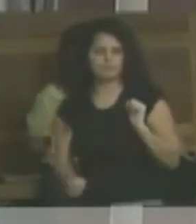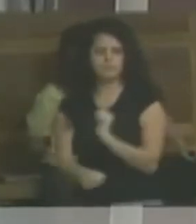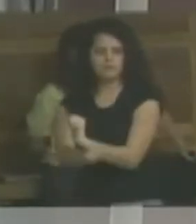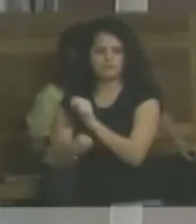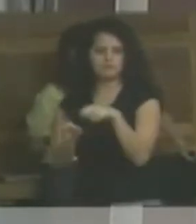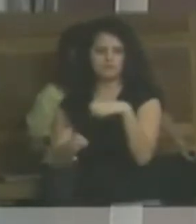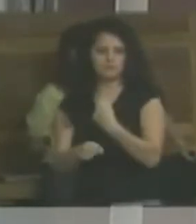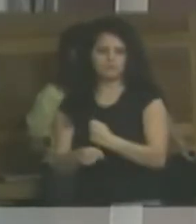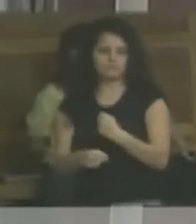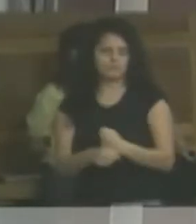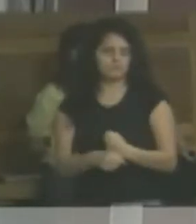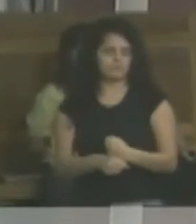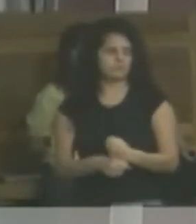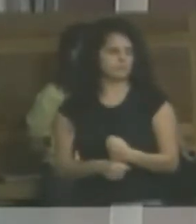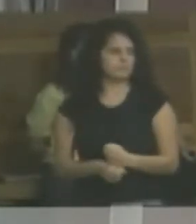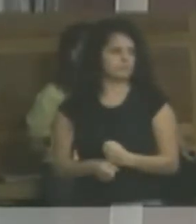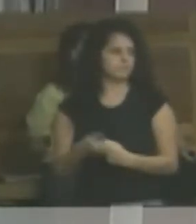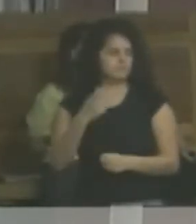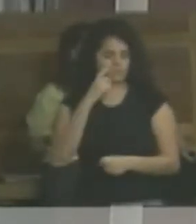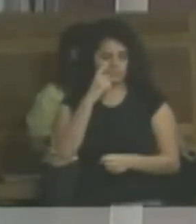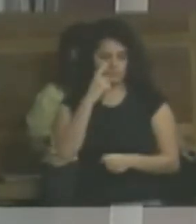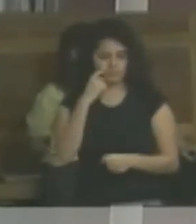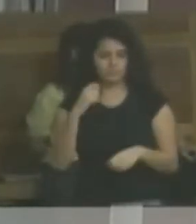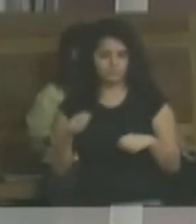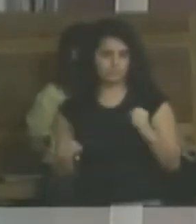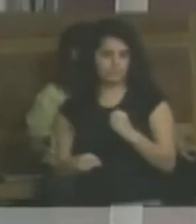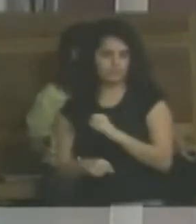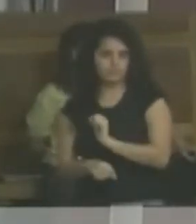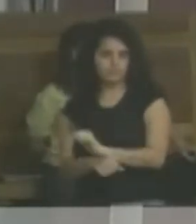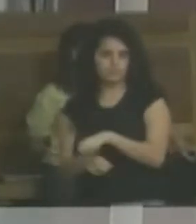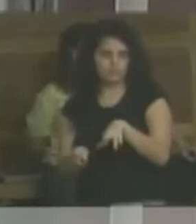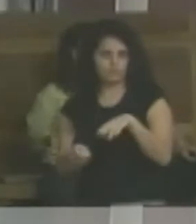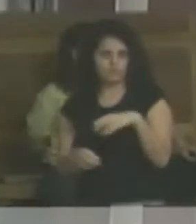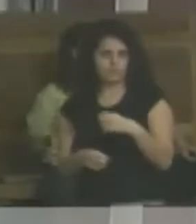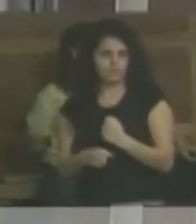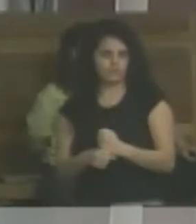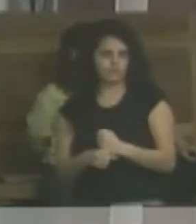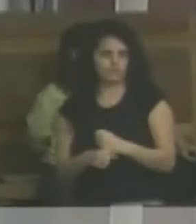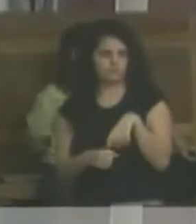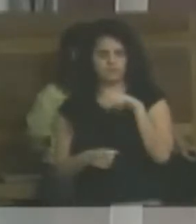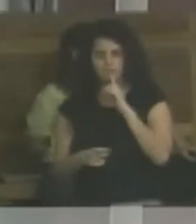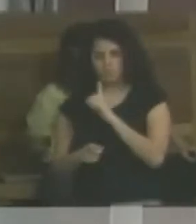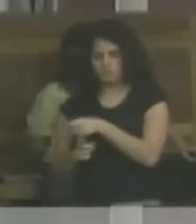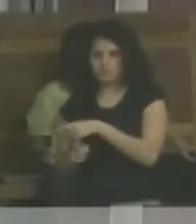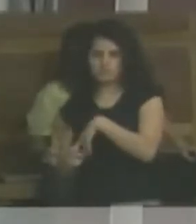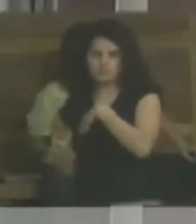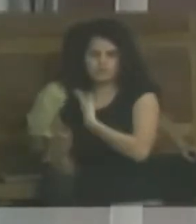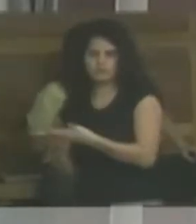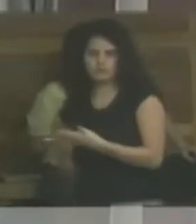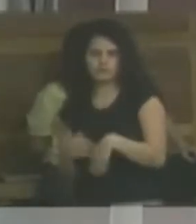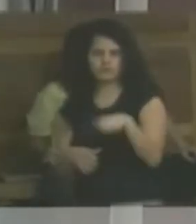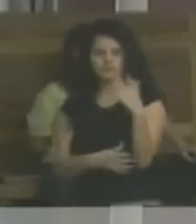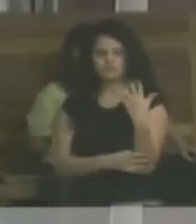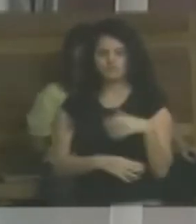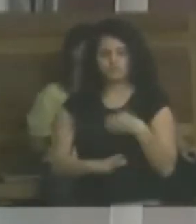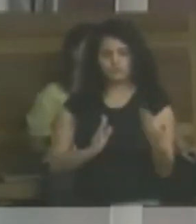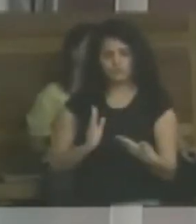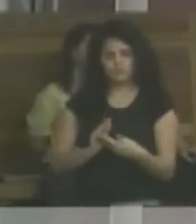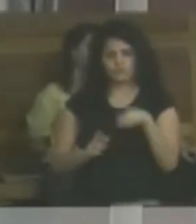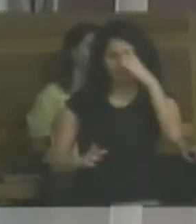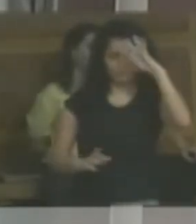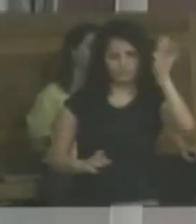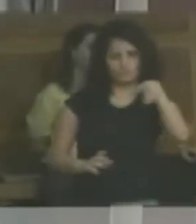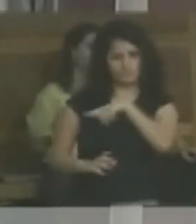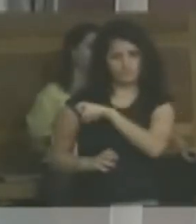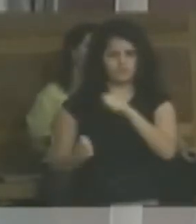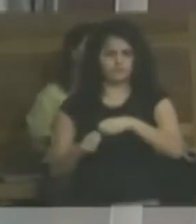CVT. É isso, vereador? Embargar, mandar o tempo inteiro ir lá à Secretaria de Meio Ambiente, tudo que vocês imaginarem, esse